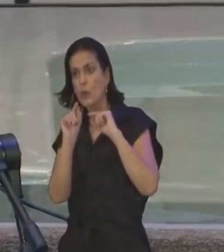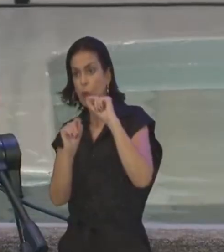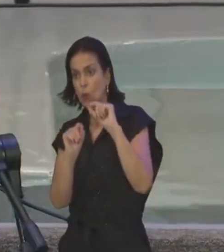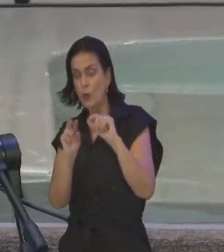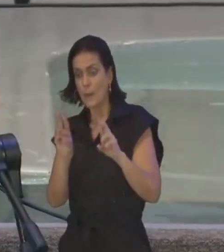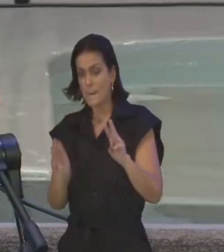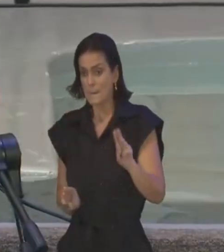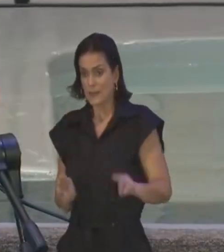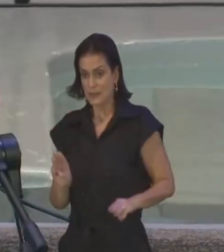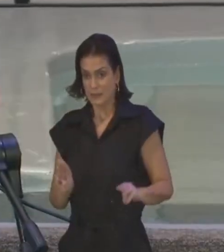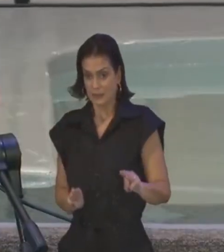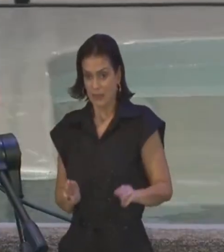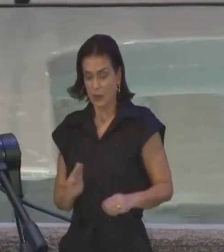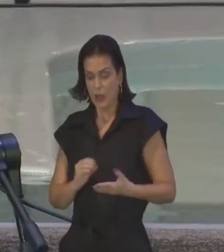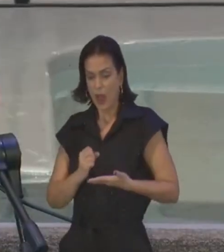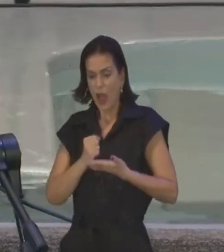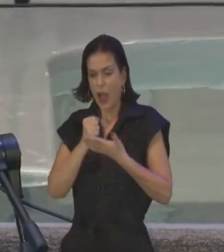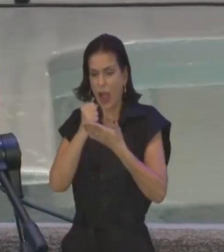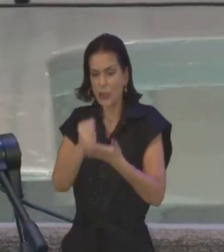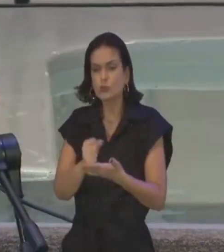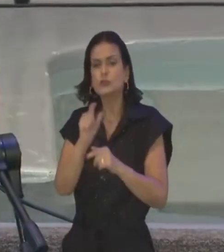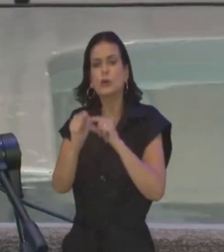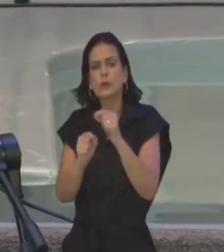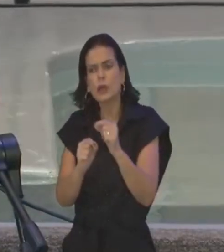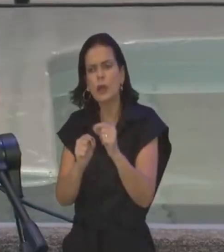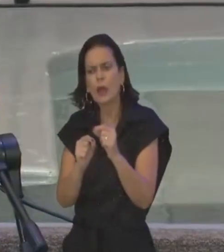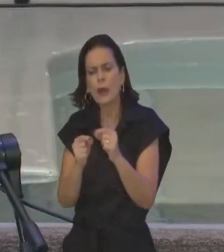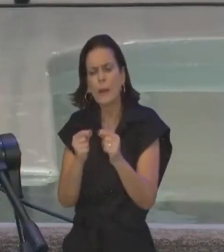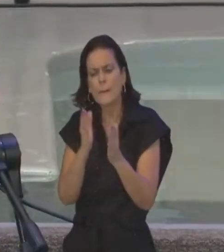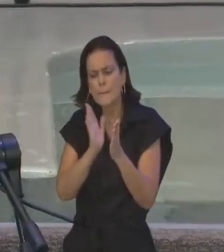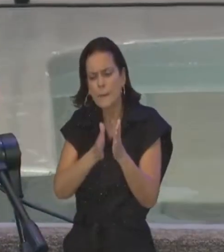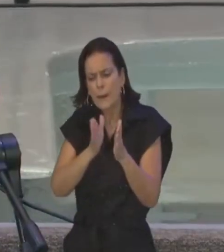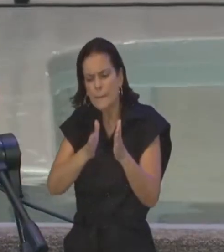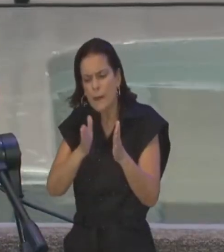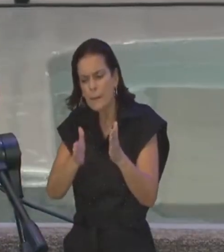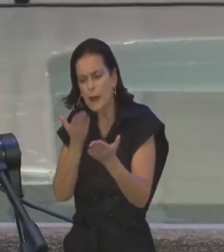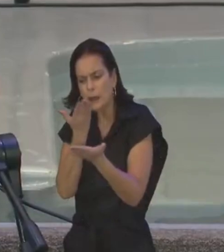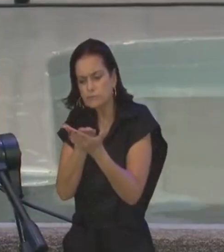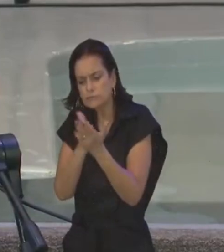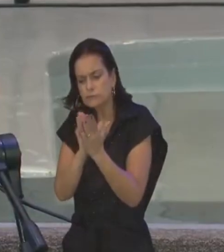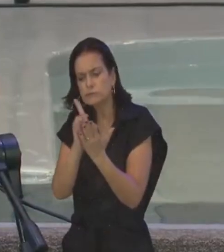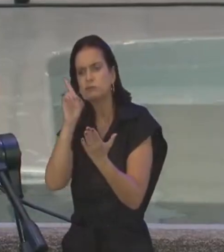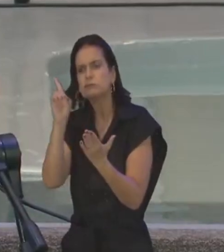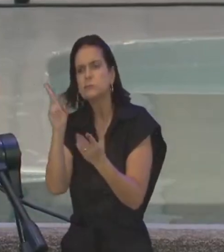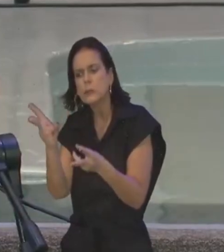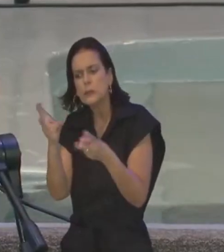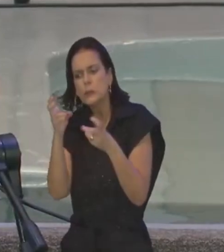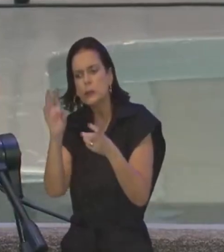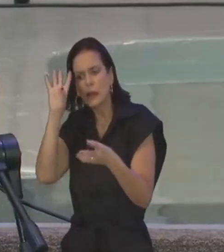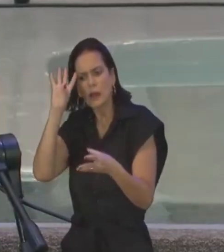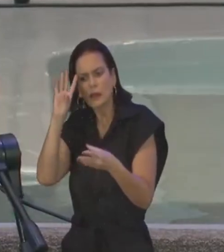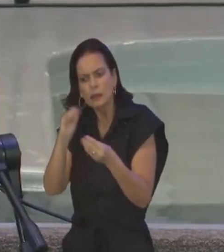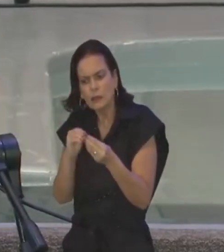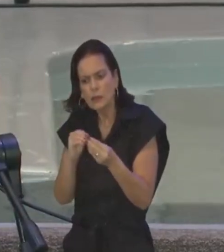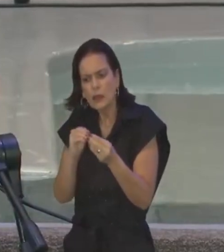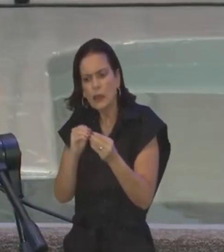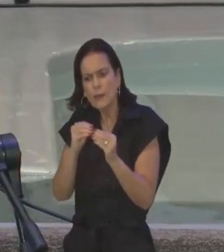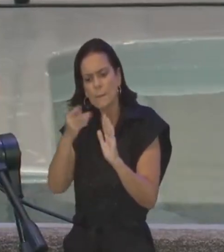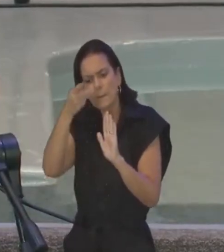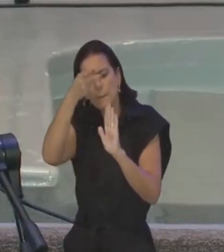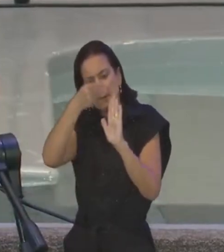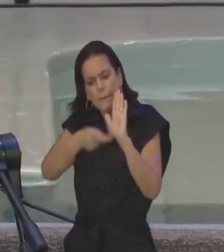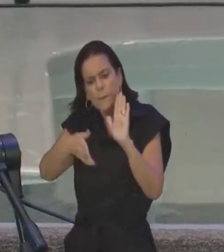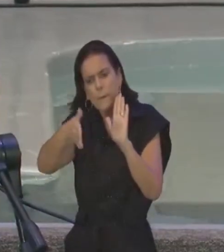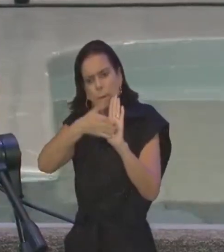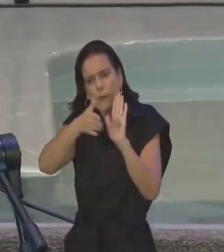nossa igreja, que ajuda as pessoas a entenderem este processo, para que elas compreendam o plano de Deus, o